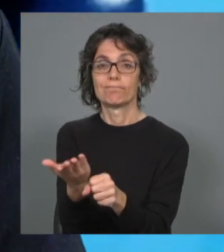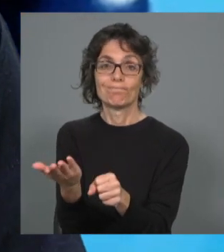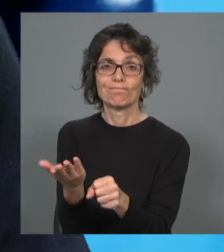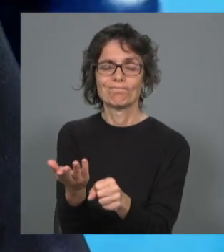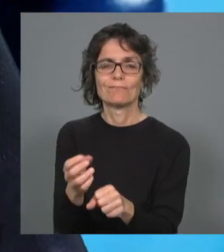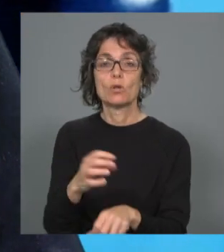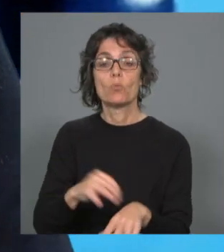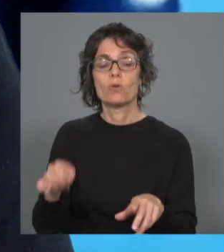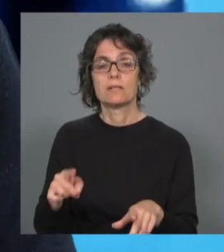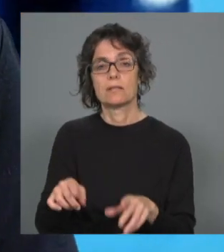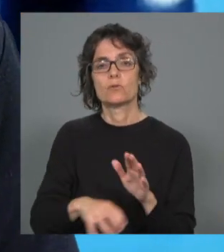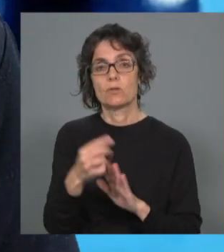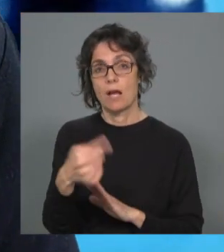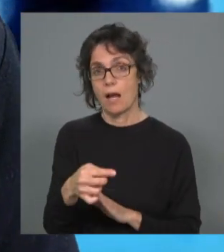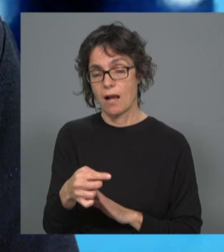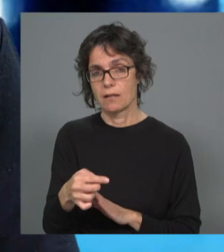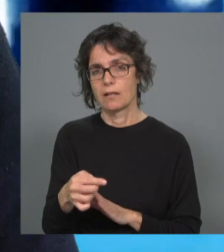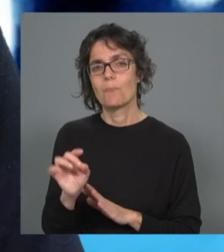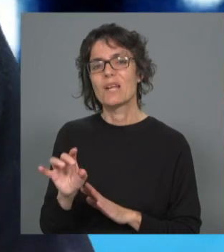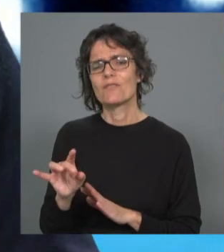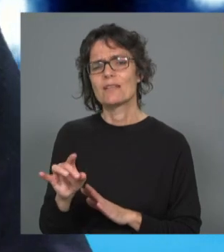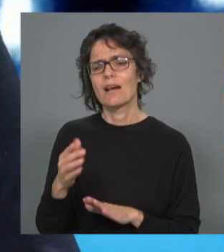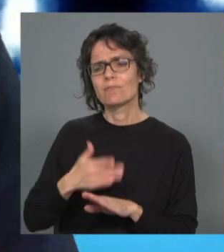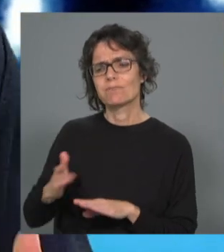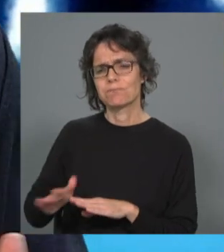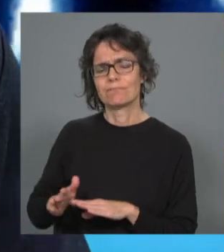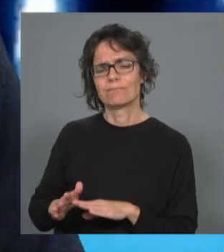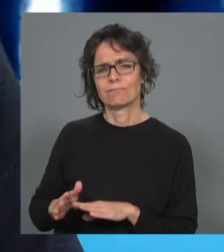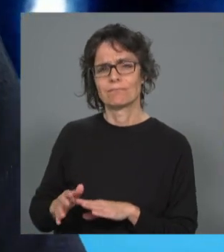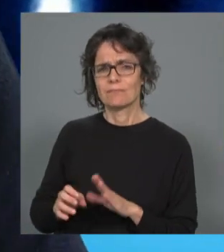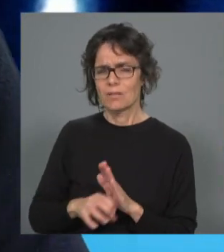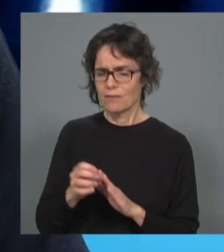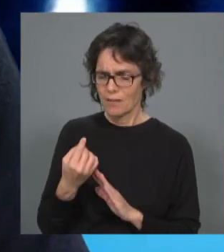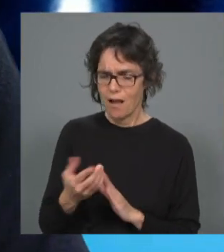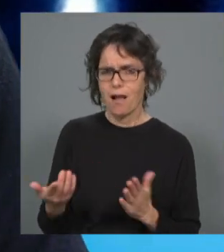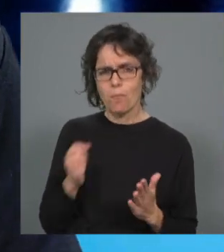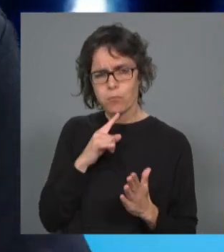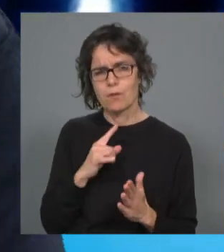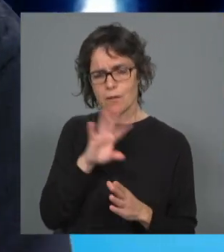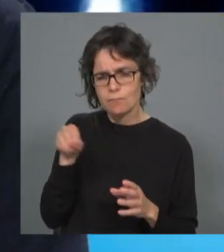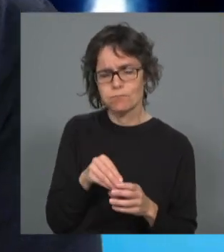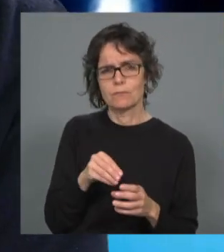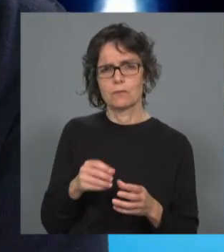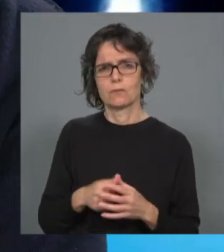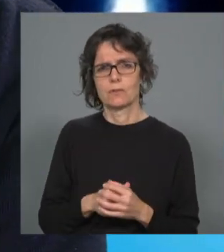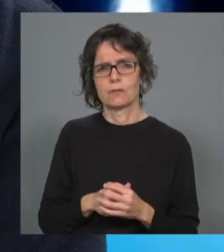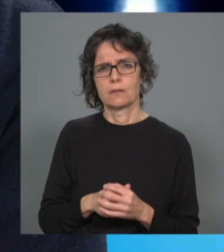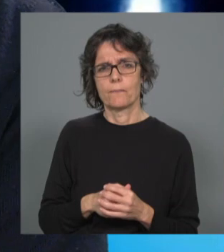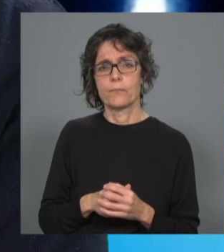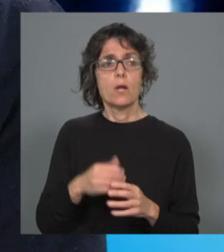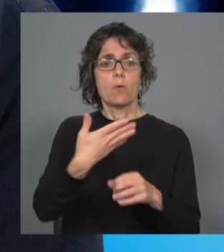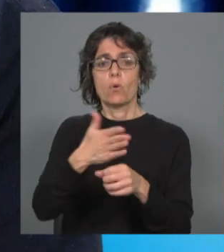há condições para não haver tanta gente marginalizada deste mundo do trabalho. Aliás, em alguns